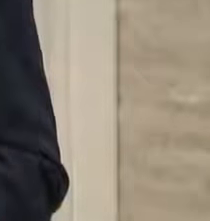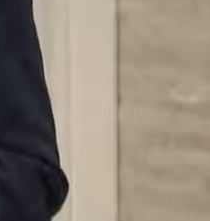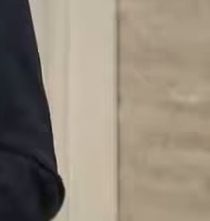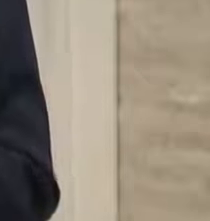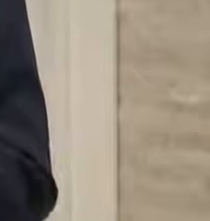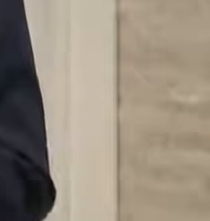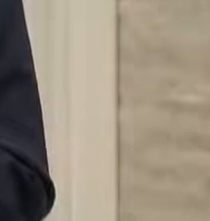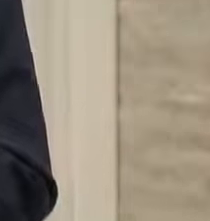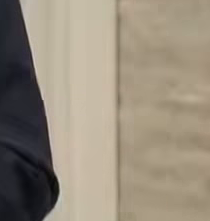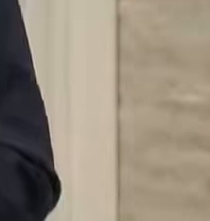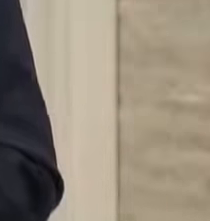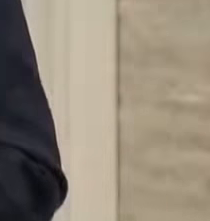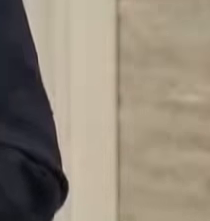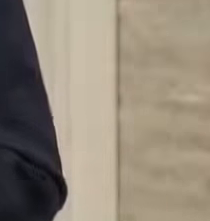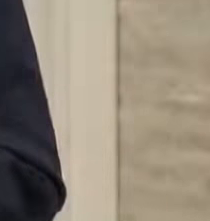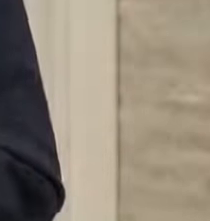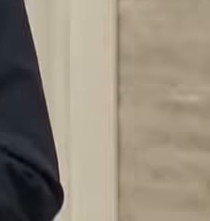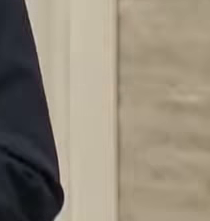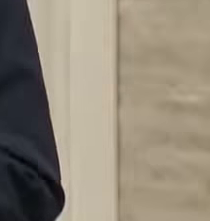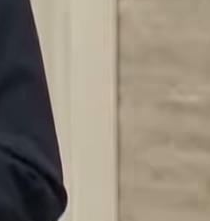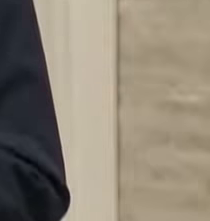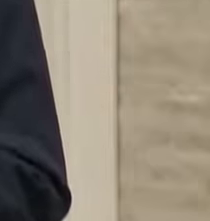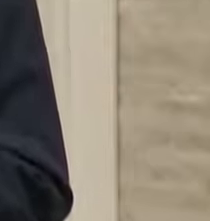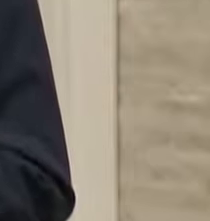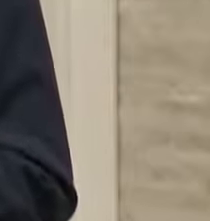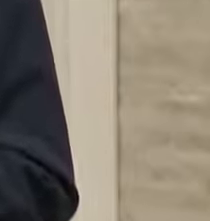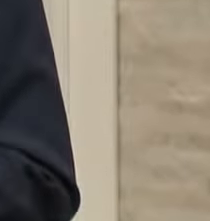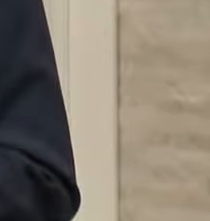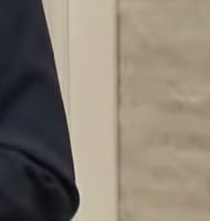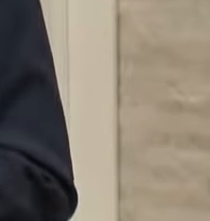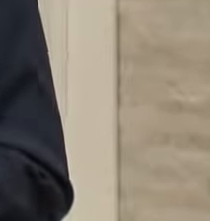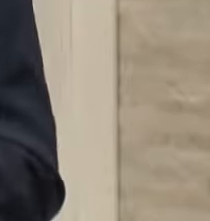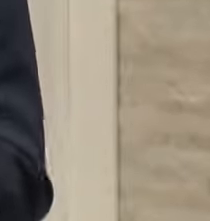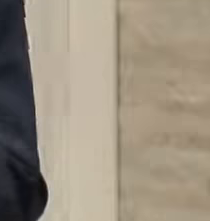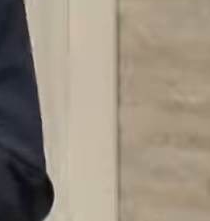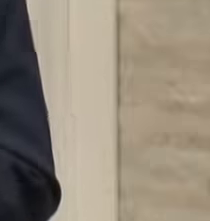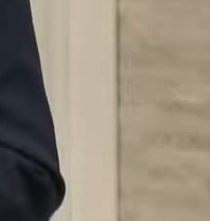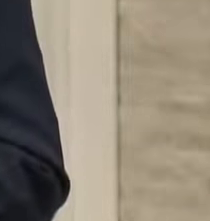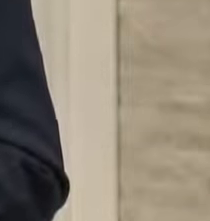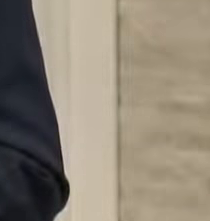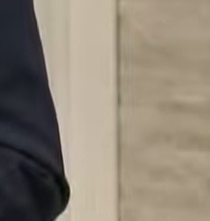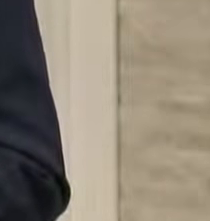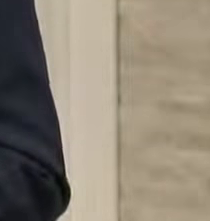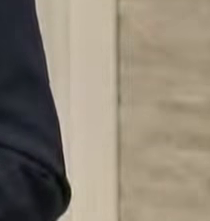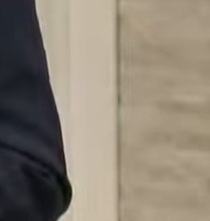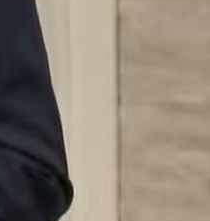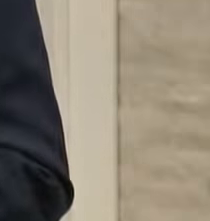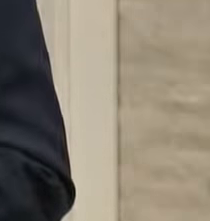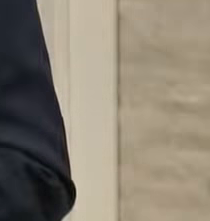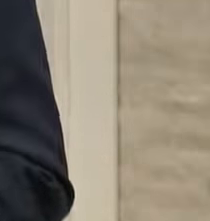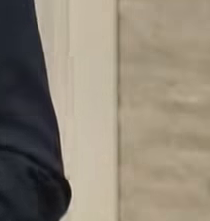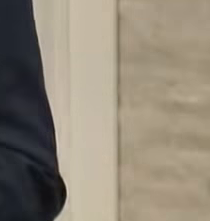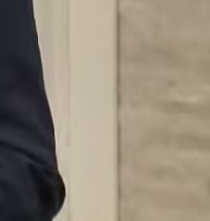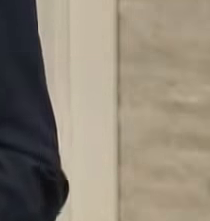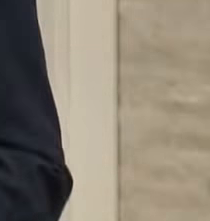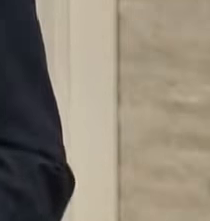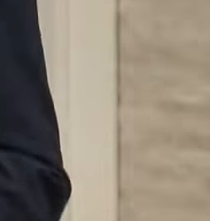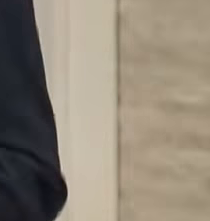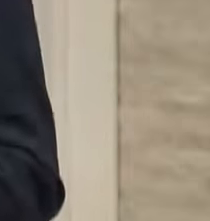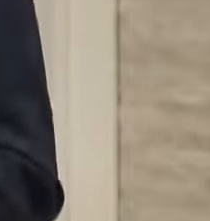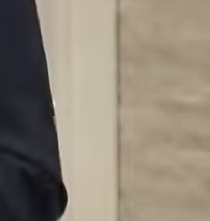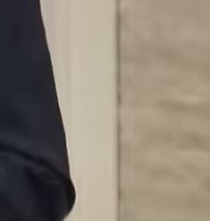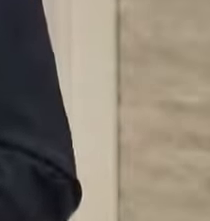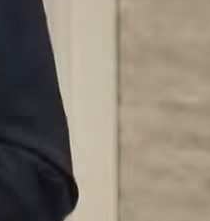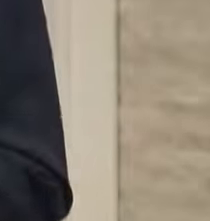Você acompanhou ao vivo pela TV do Parlamento Gaúcho a transmissão da reunião da Comissão de